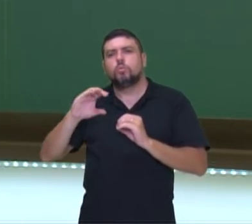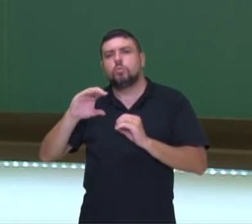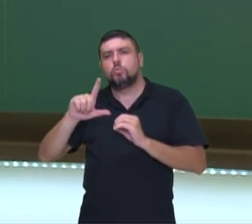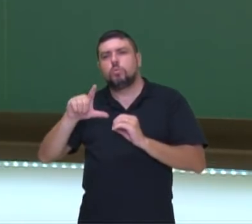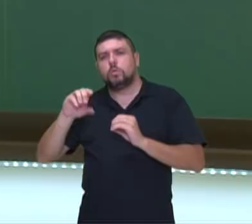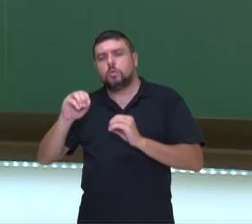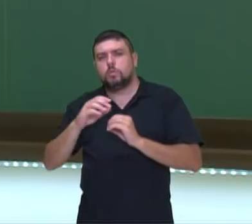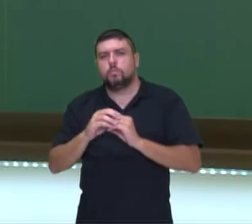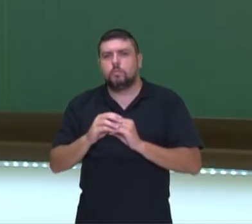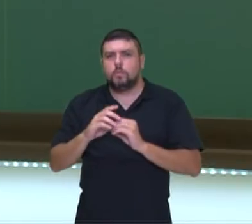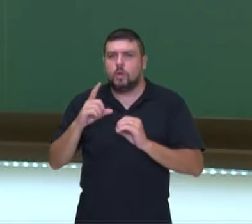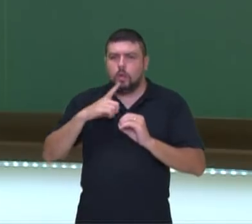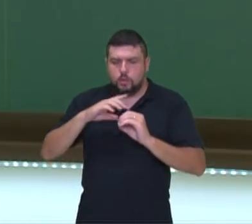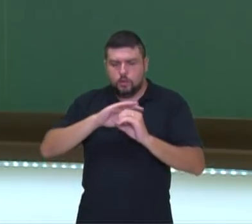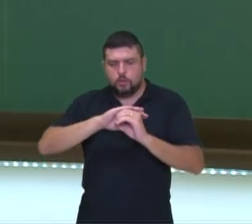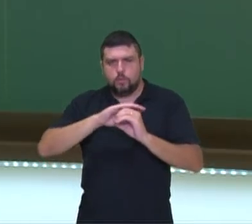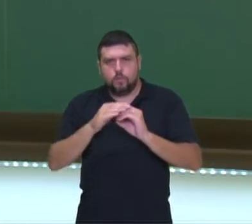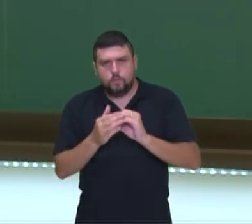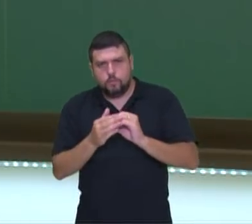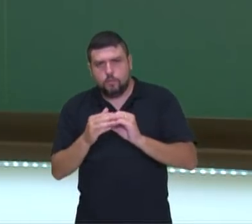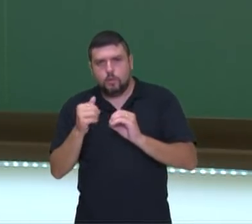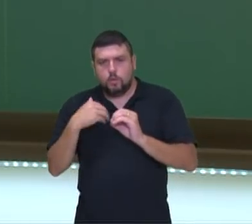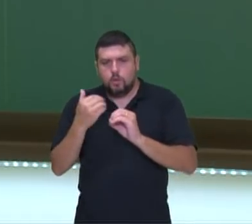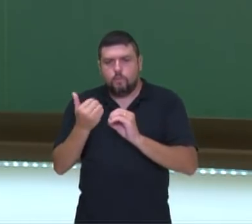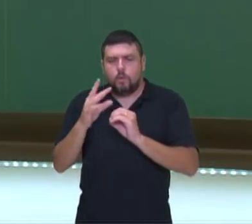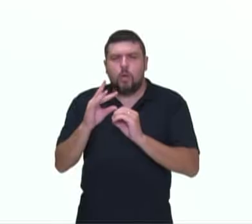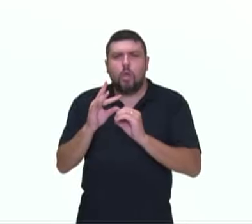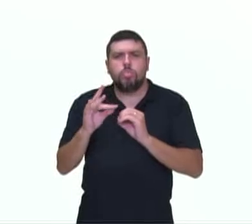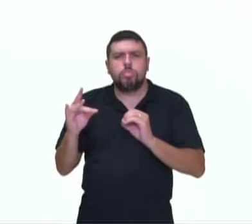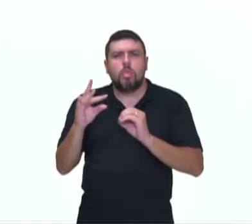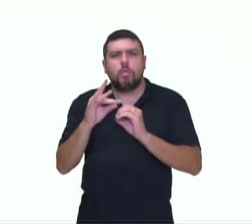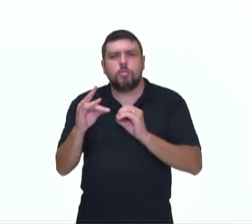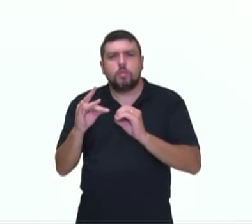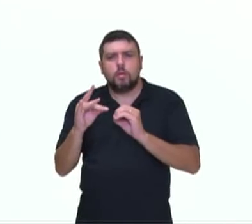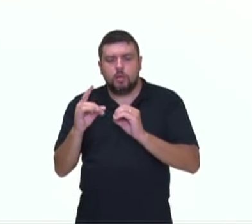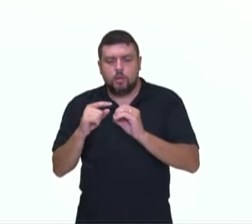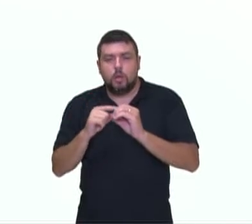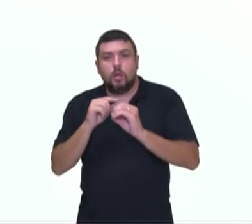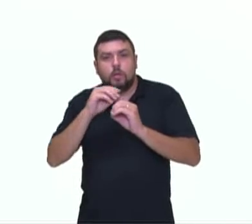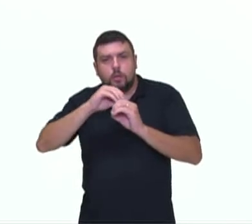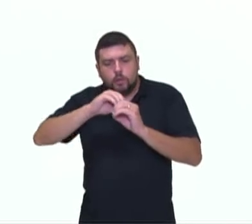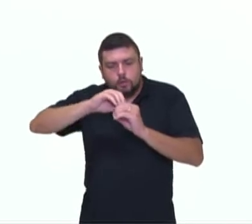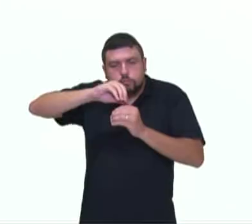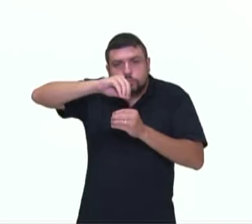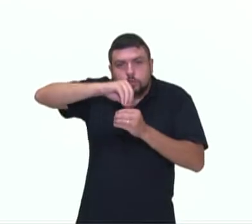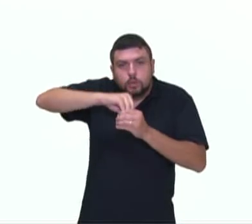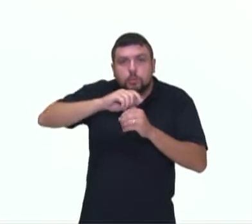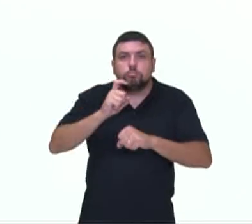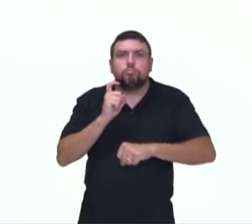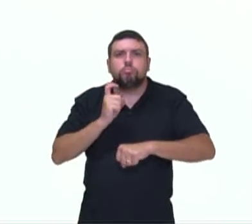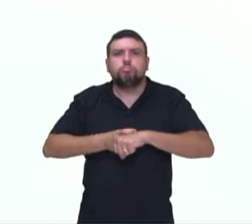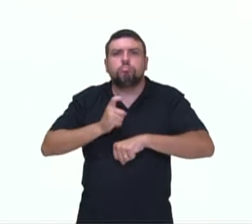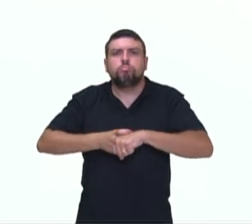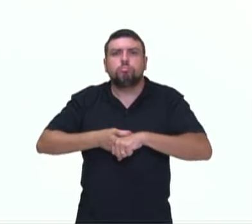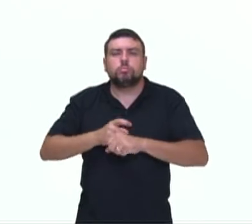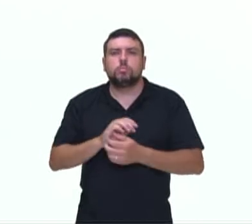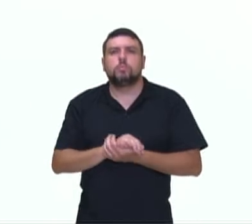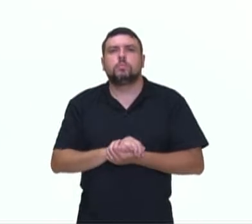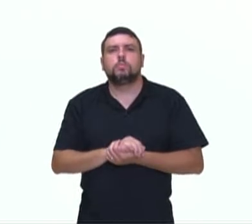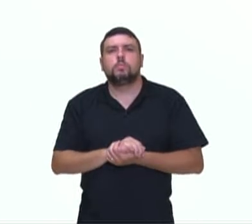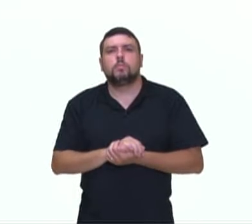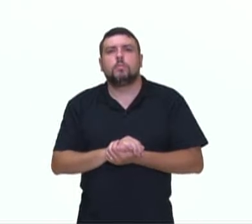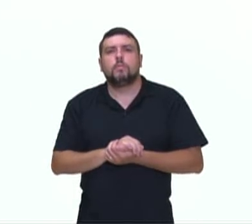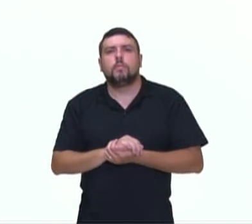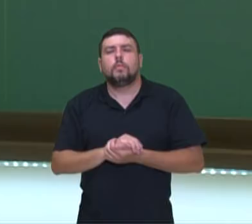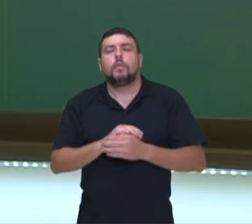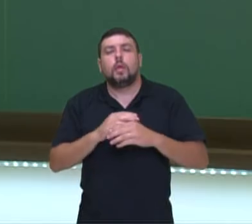núcleo externo, que é líquido, e eu tenho o núcleo interno, que é sólido. Por isso que eu tenho essa